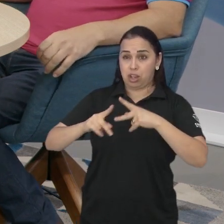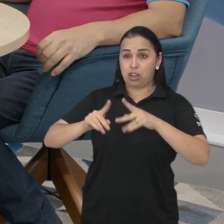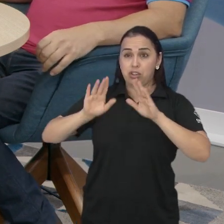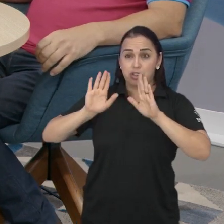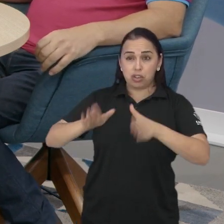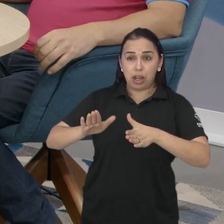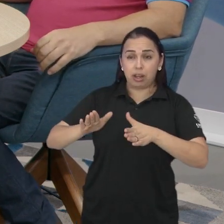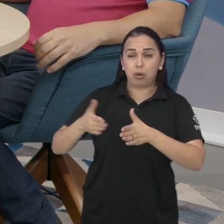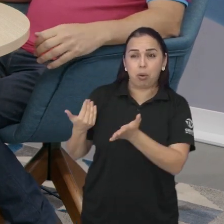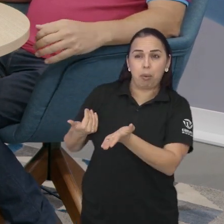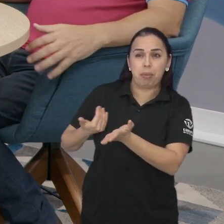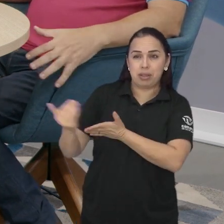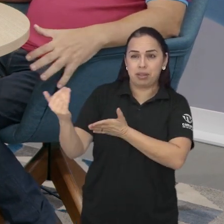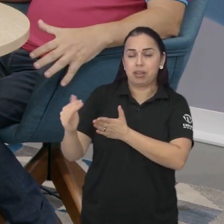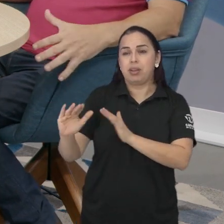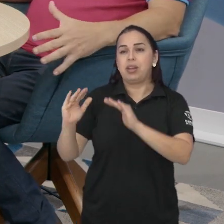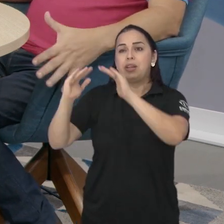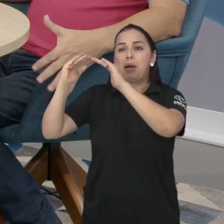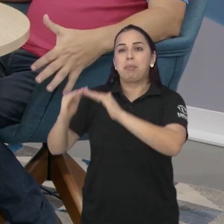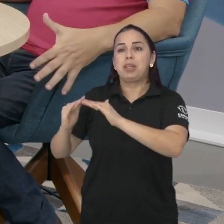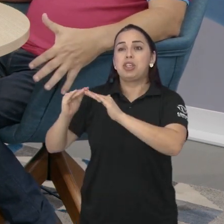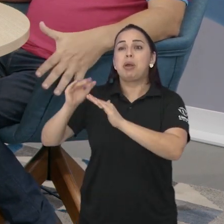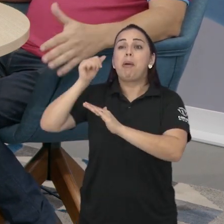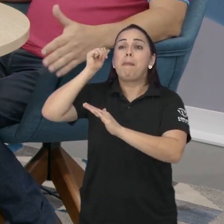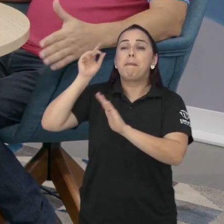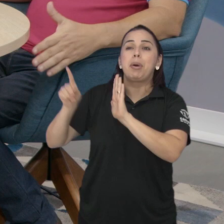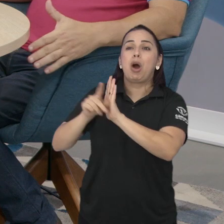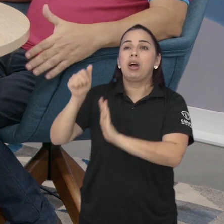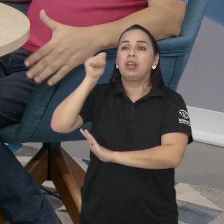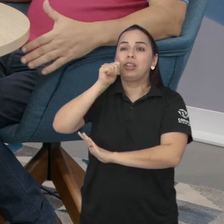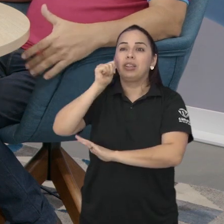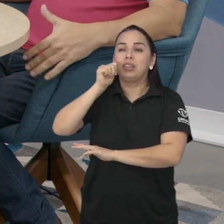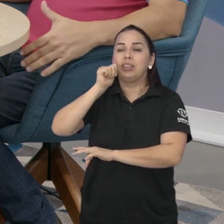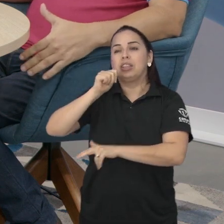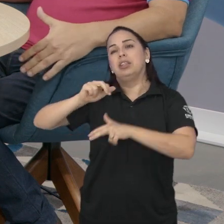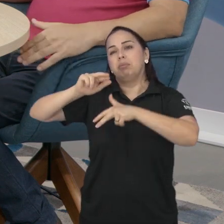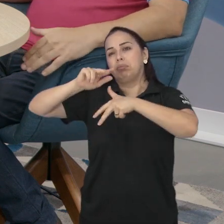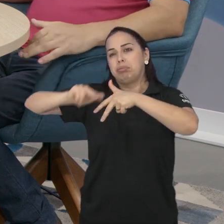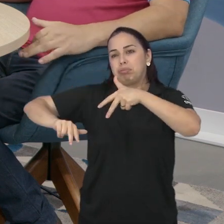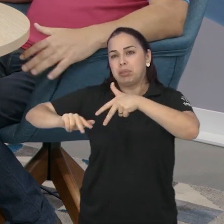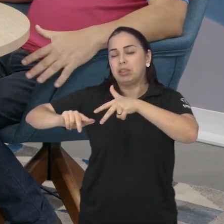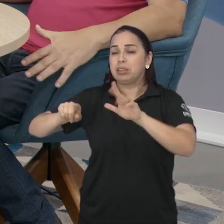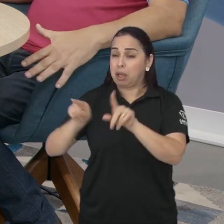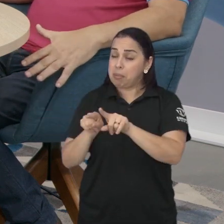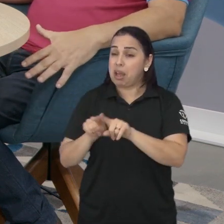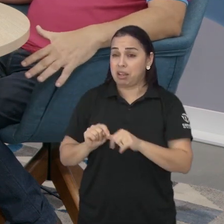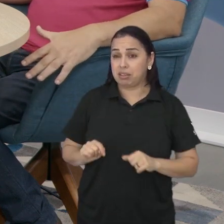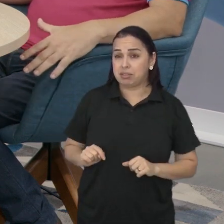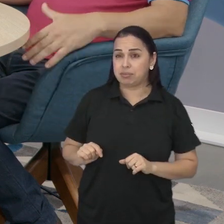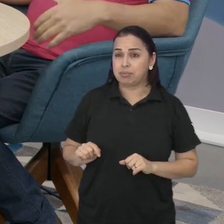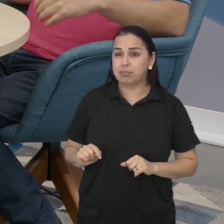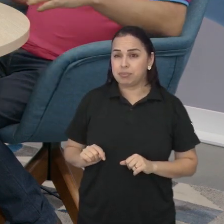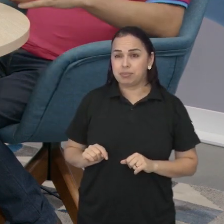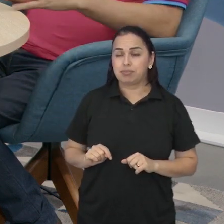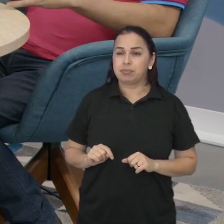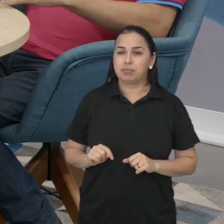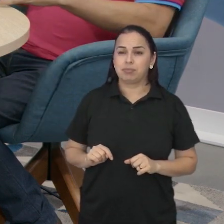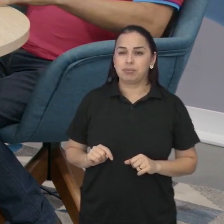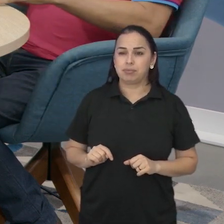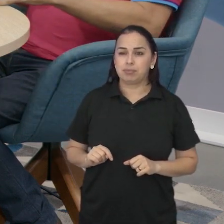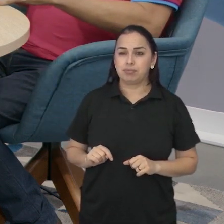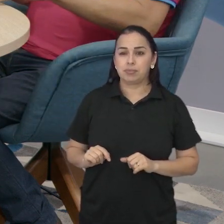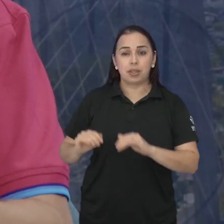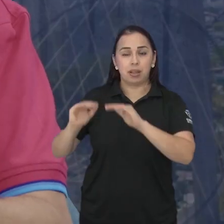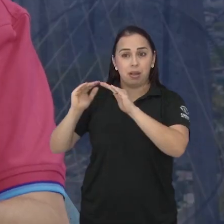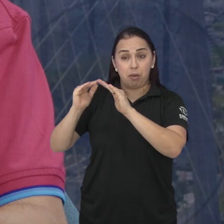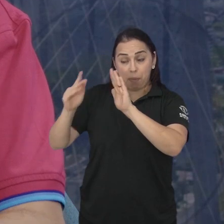José coloca o abrigo de mulheres e LGBTQIA+, em situação de rua. Um